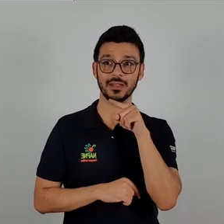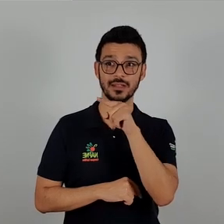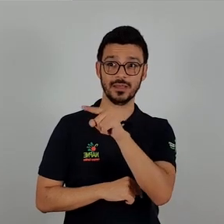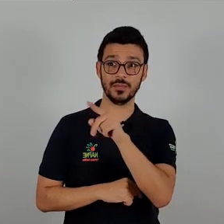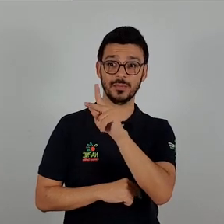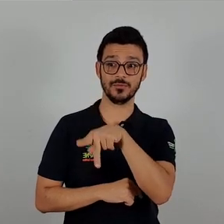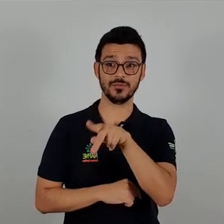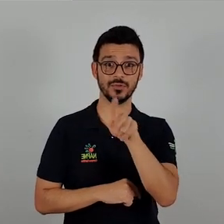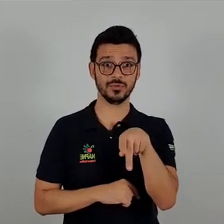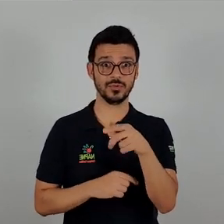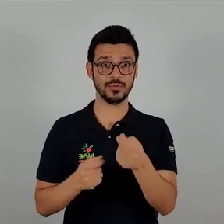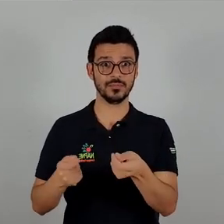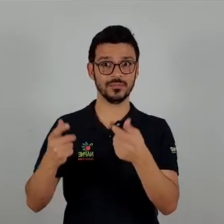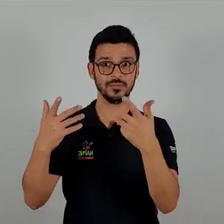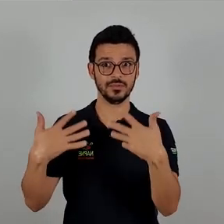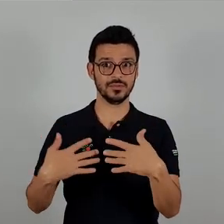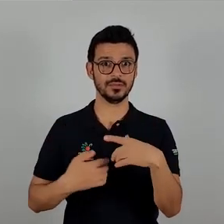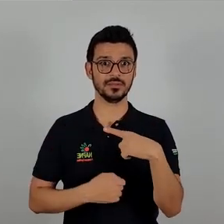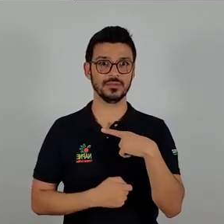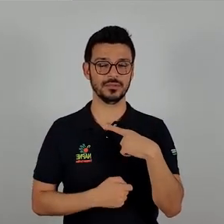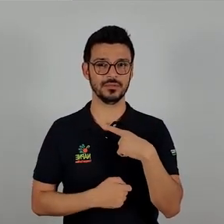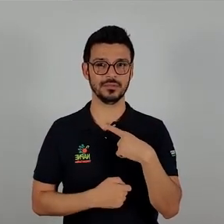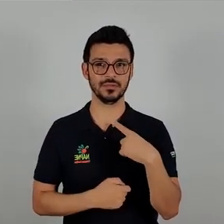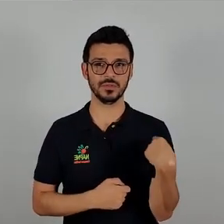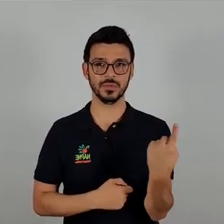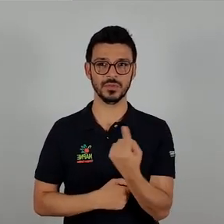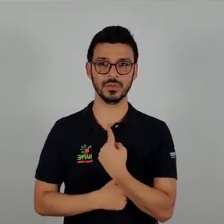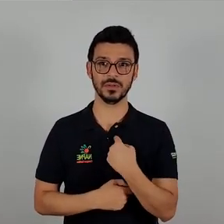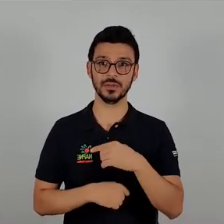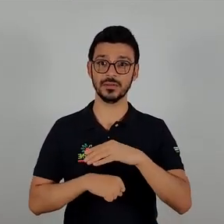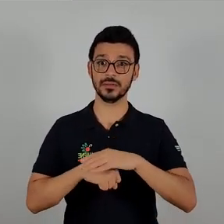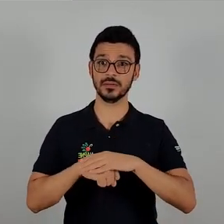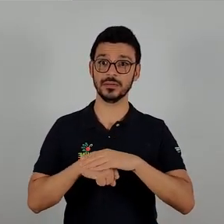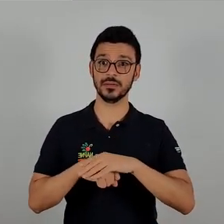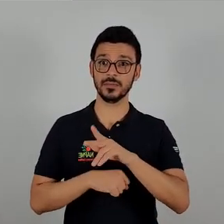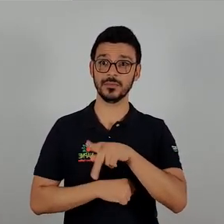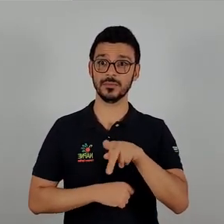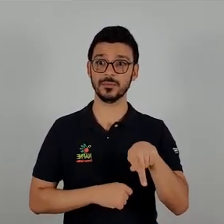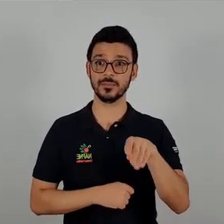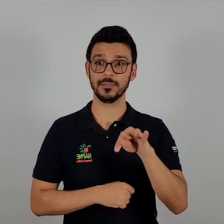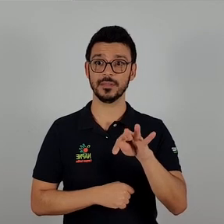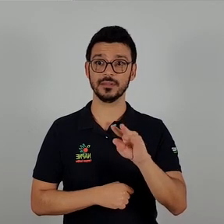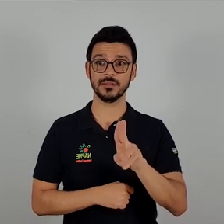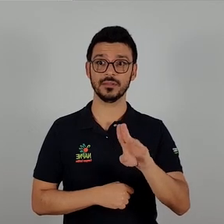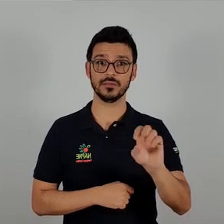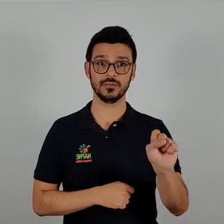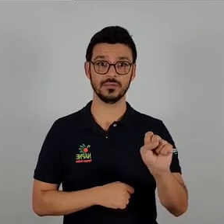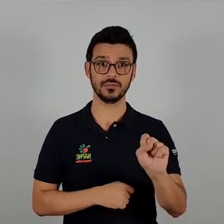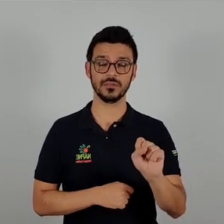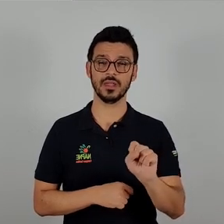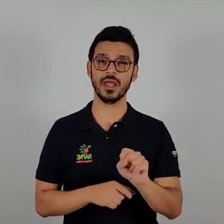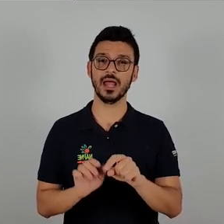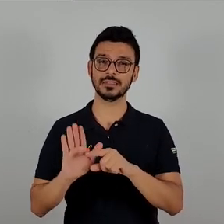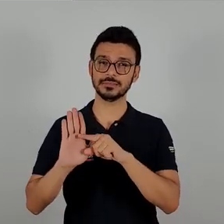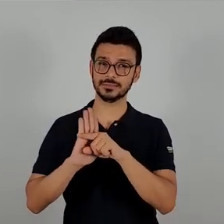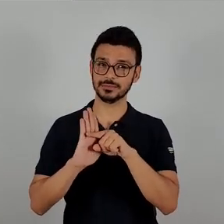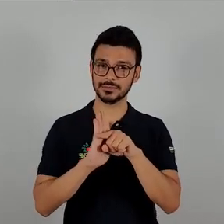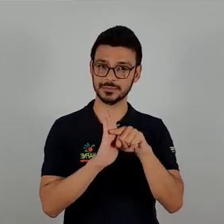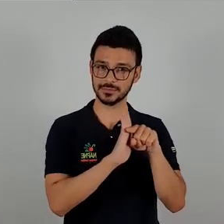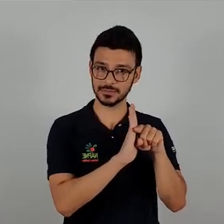Eles examinaram lá e daí me passaram os detalhes da medicina chinesa e eu fiz uma consulta contigo por vídeo e deu tudo certo, né? Deu tudo